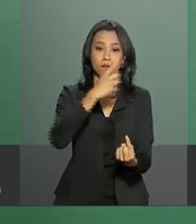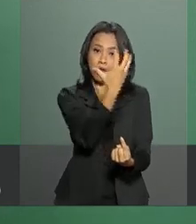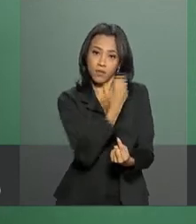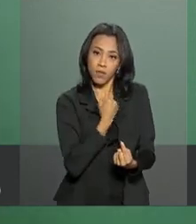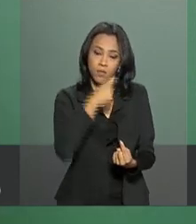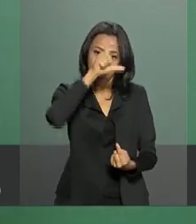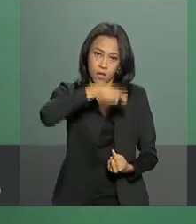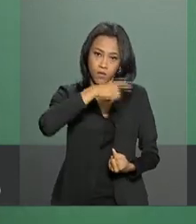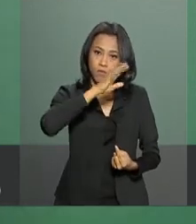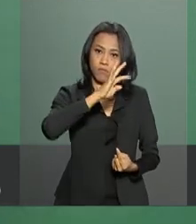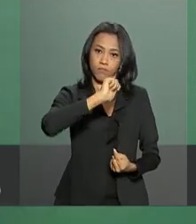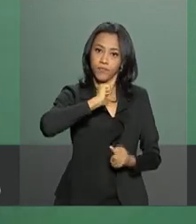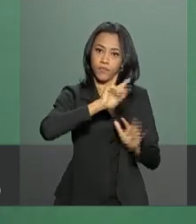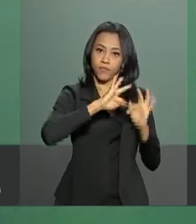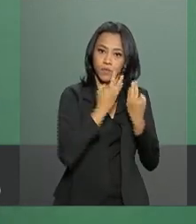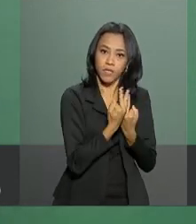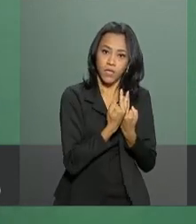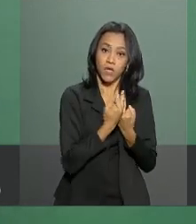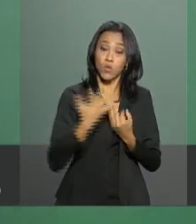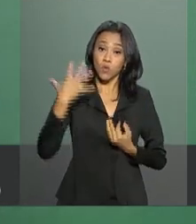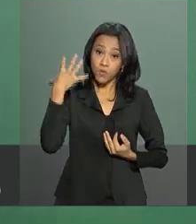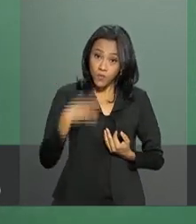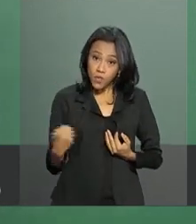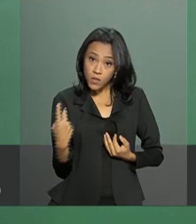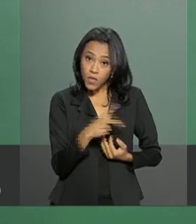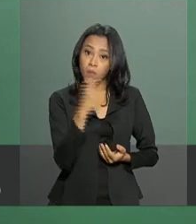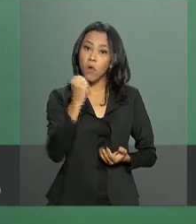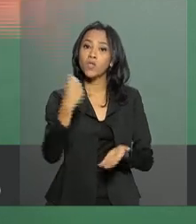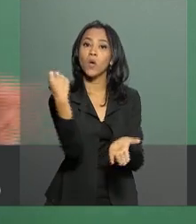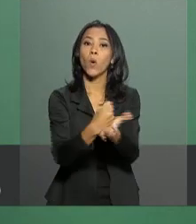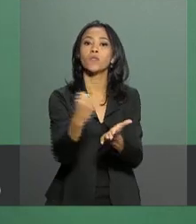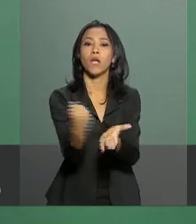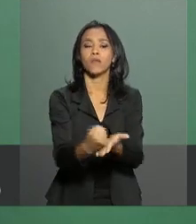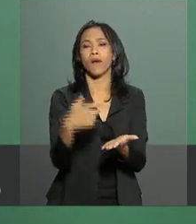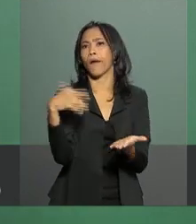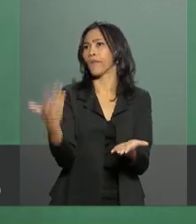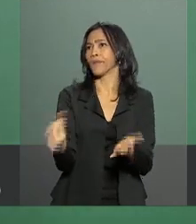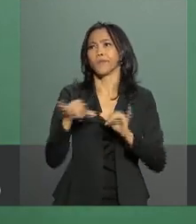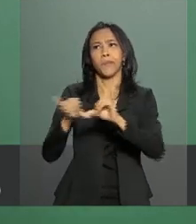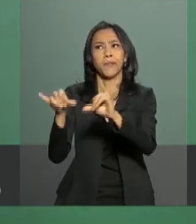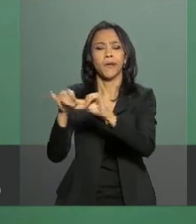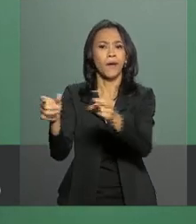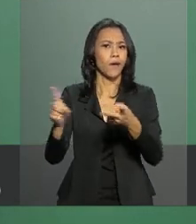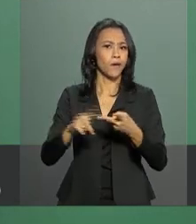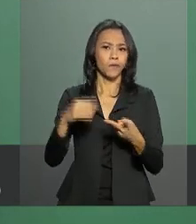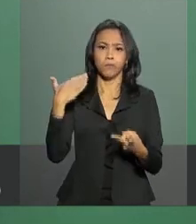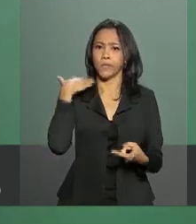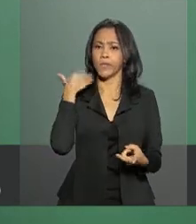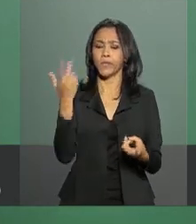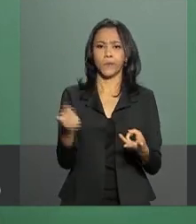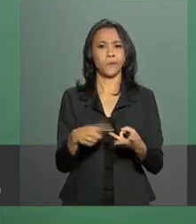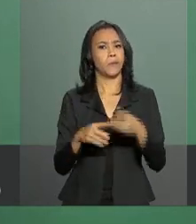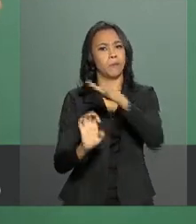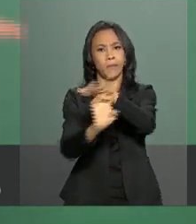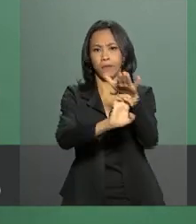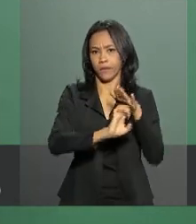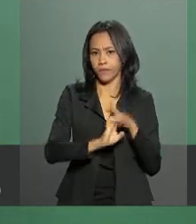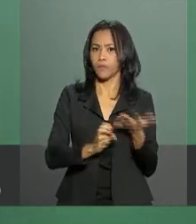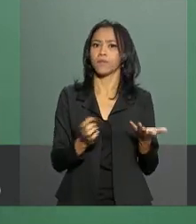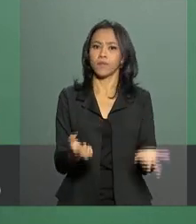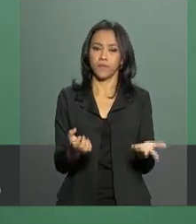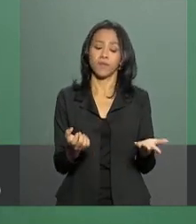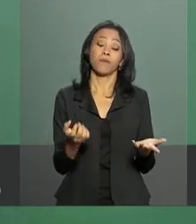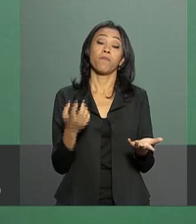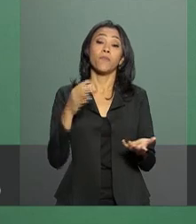possam ser contratados é por supermercados empresas bancos etc e esta altura cerca de